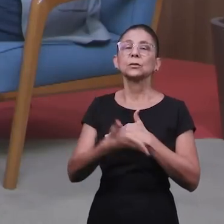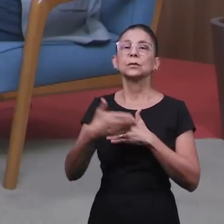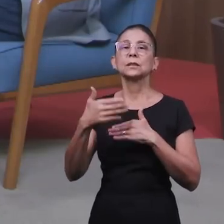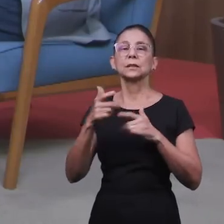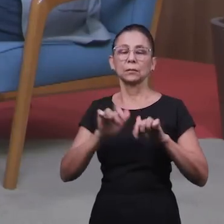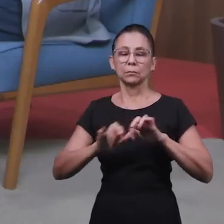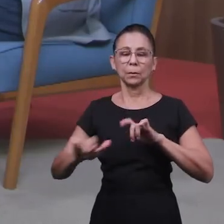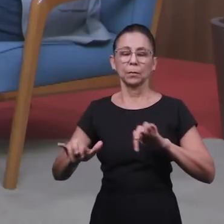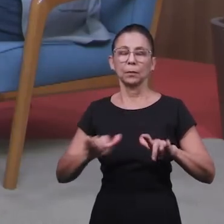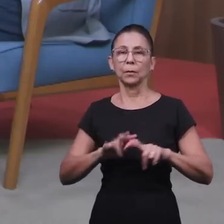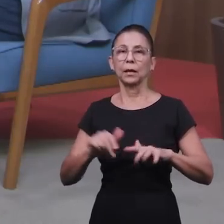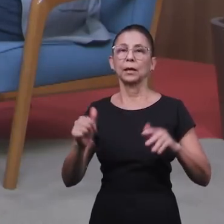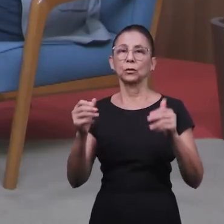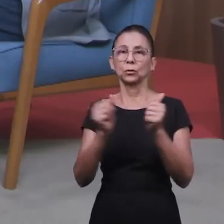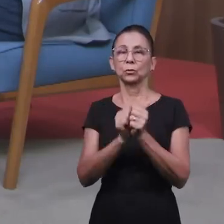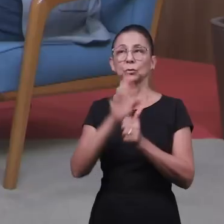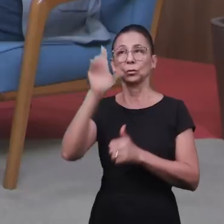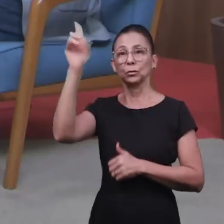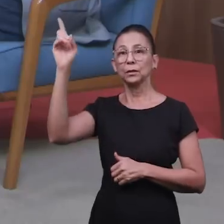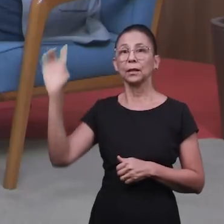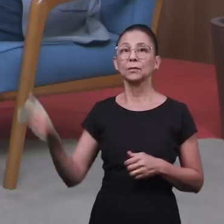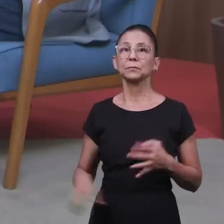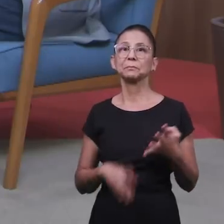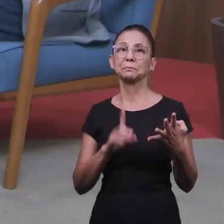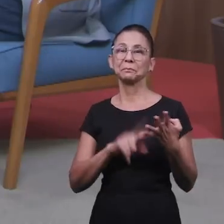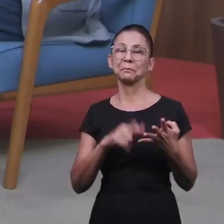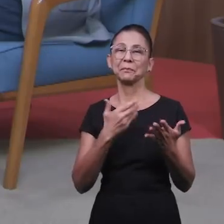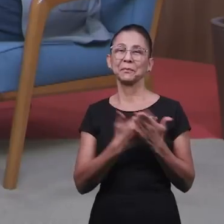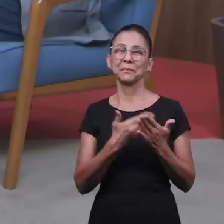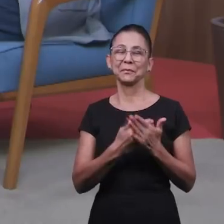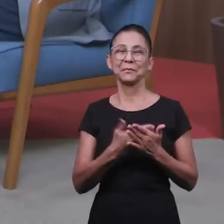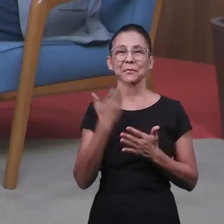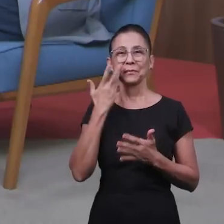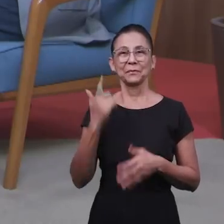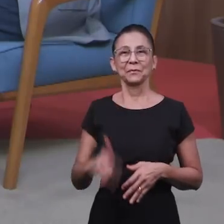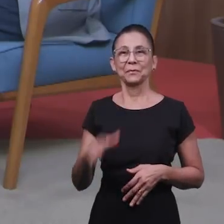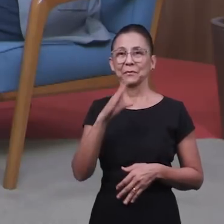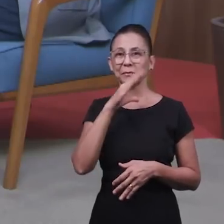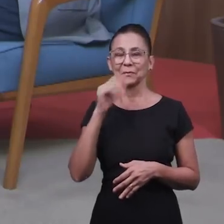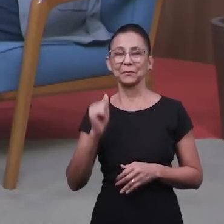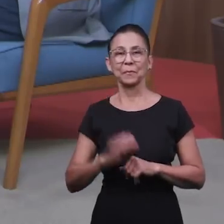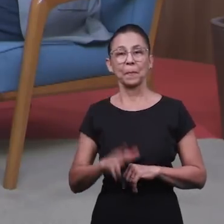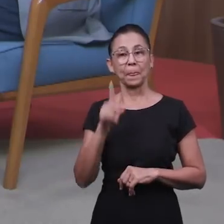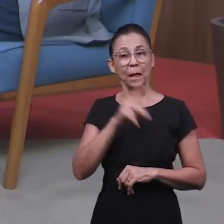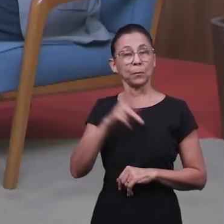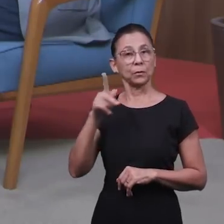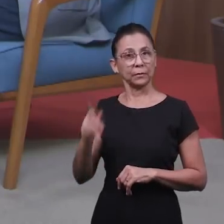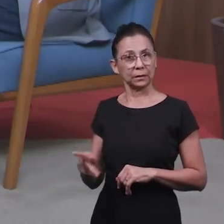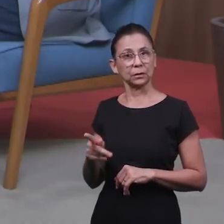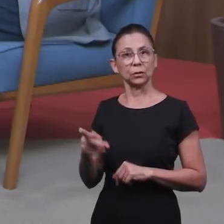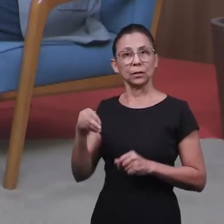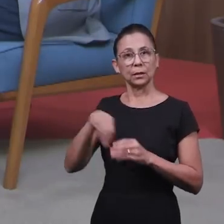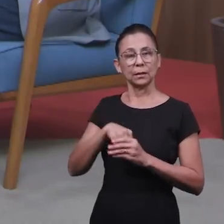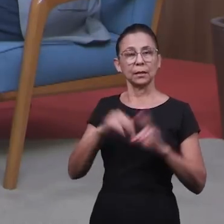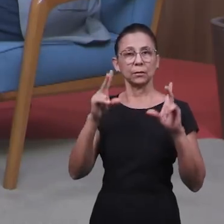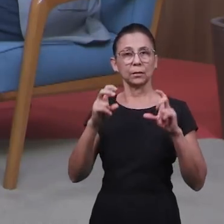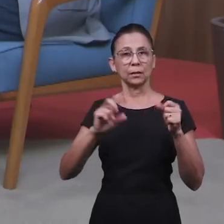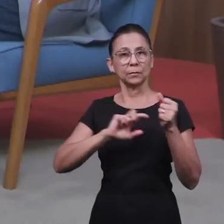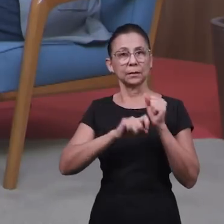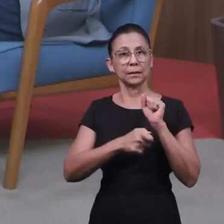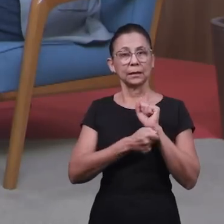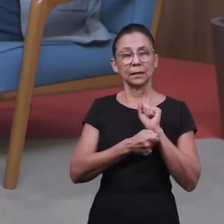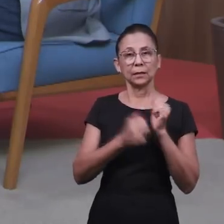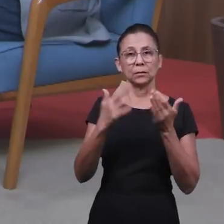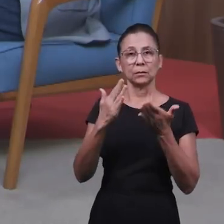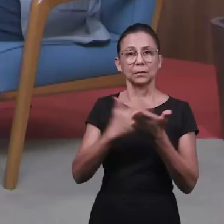introdução para o teclado do louvor ao lado de Deus. E na aula para as crianças, intermediários e adolescentes, a professora Letícia